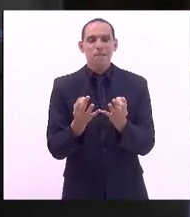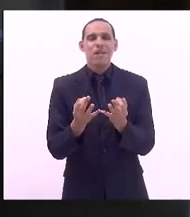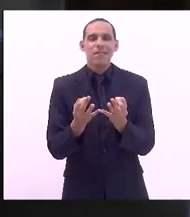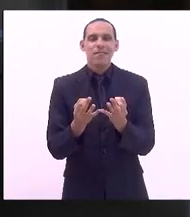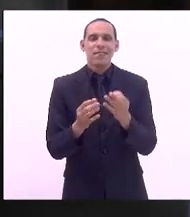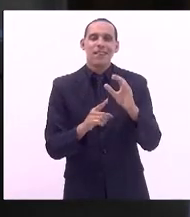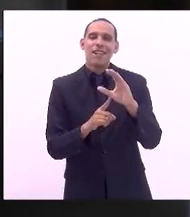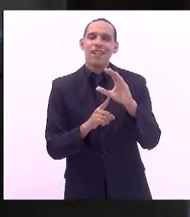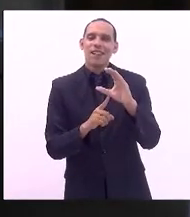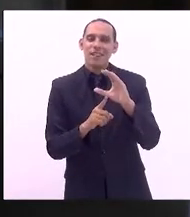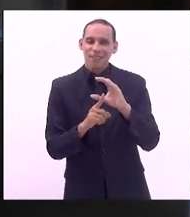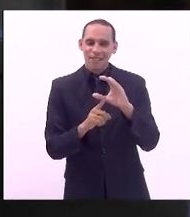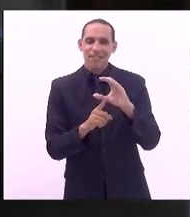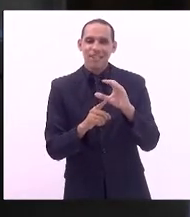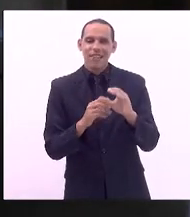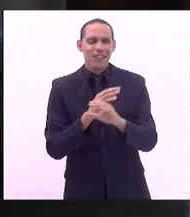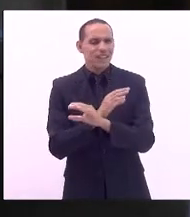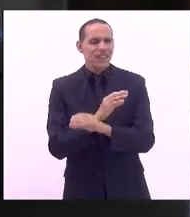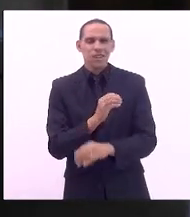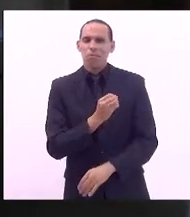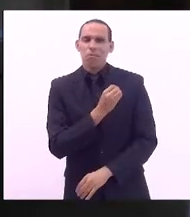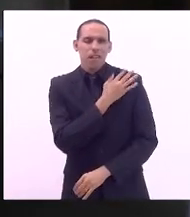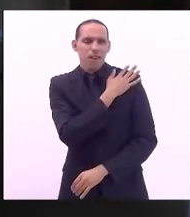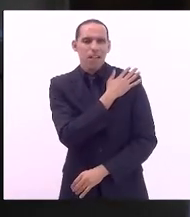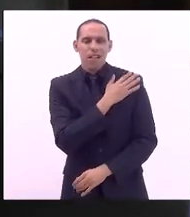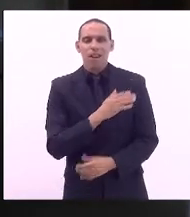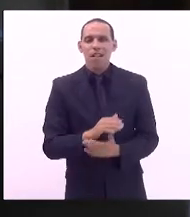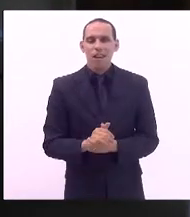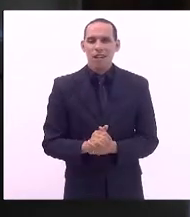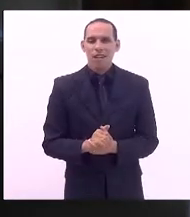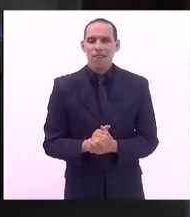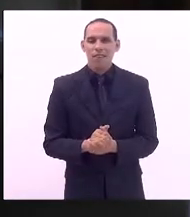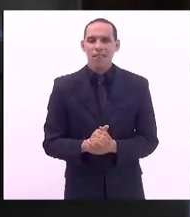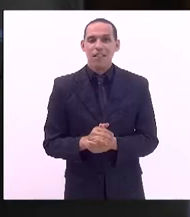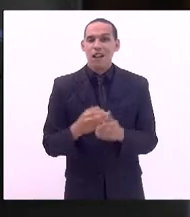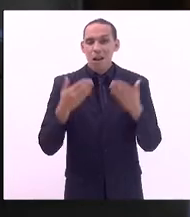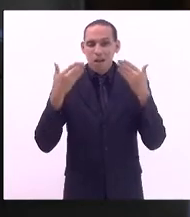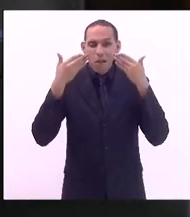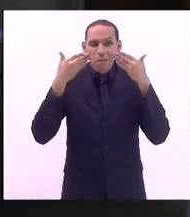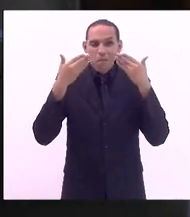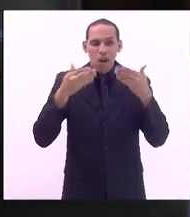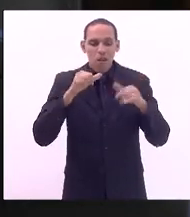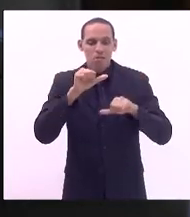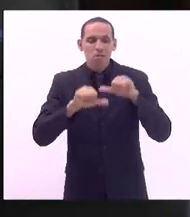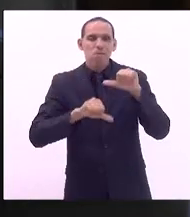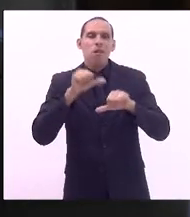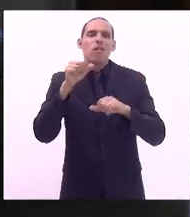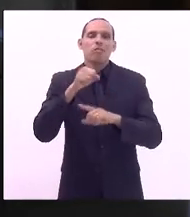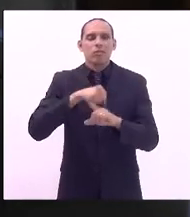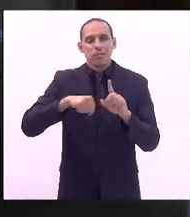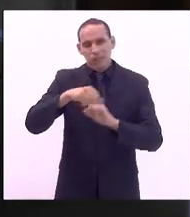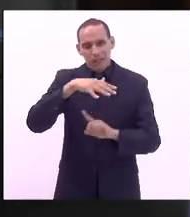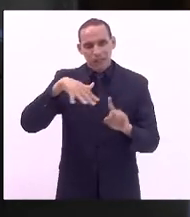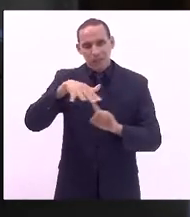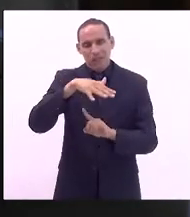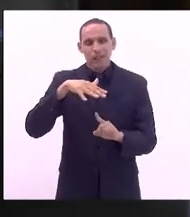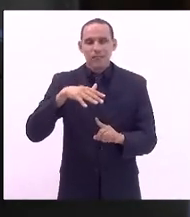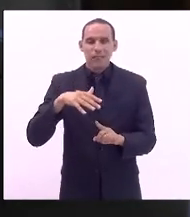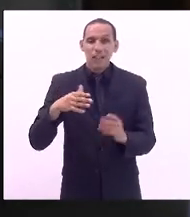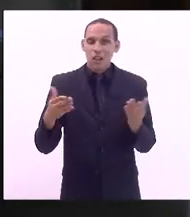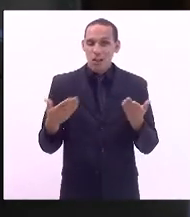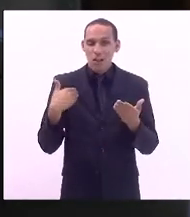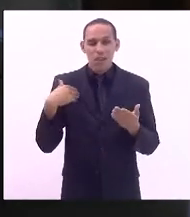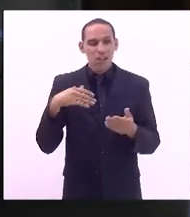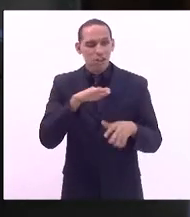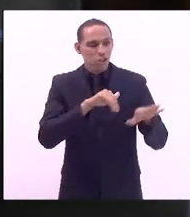é Capelania Capelania civil Capelania militar que tem um mostrado e transformado Essa sociedade e hoje